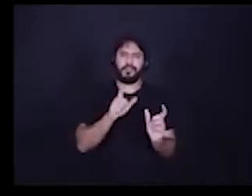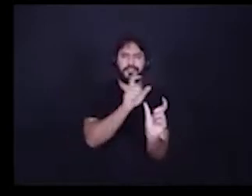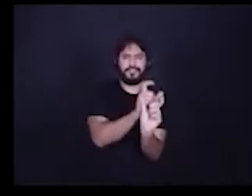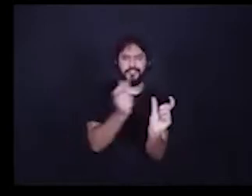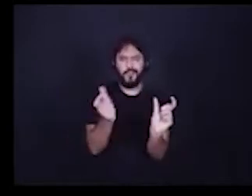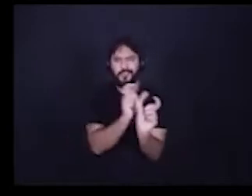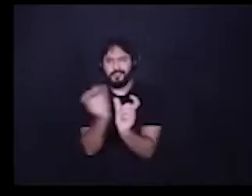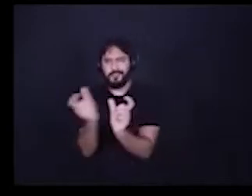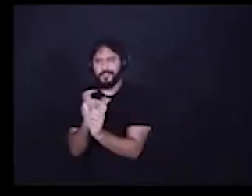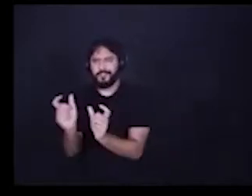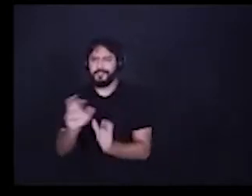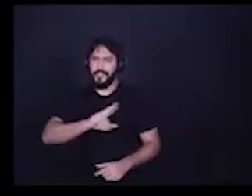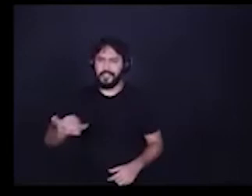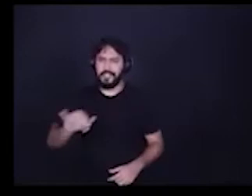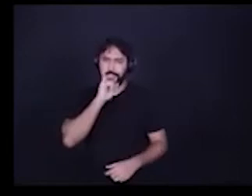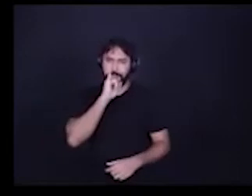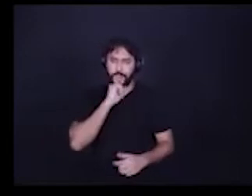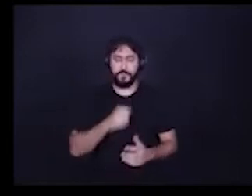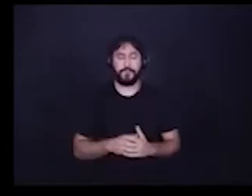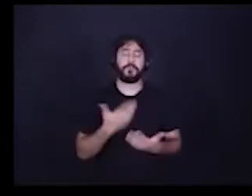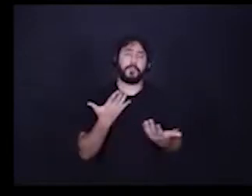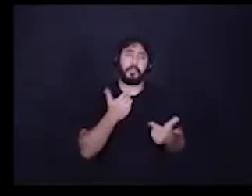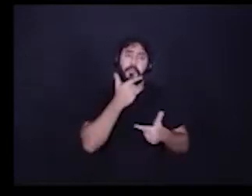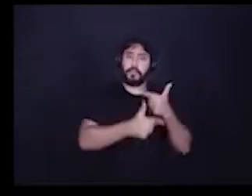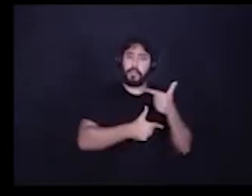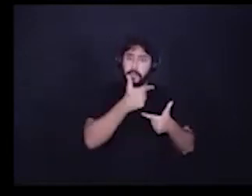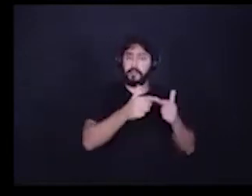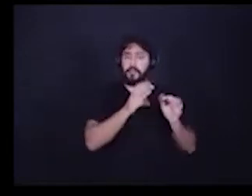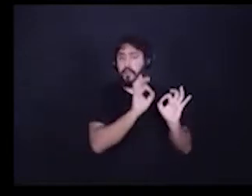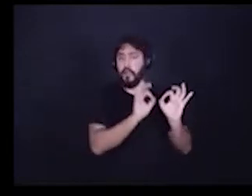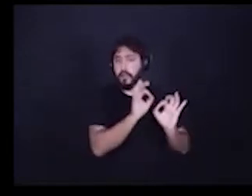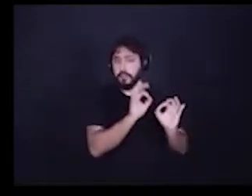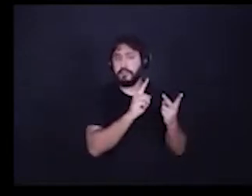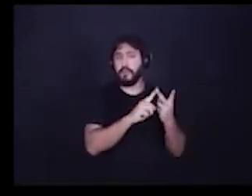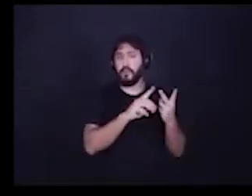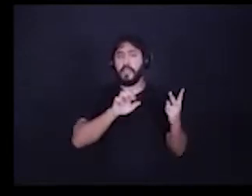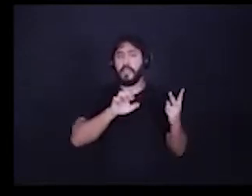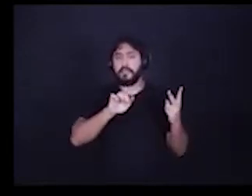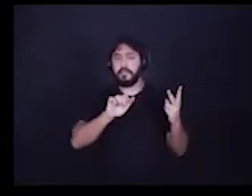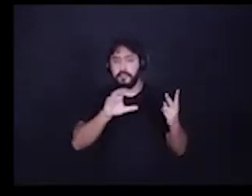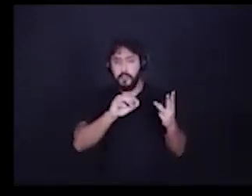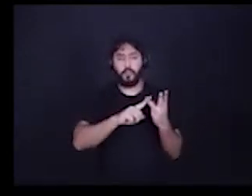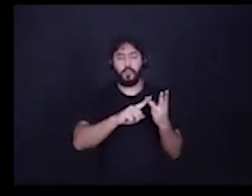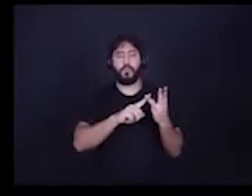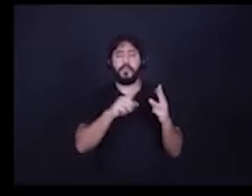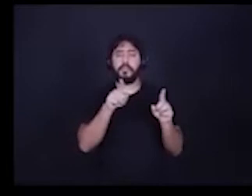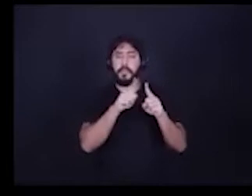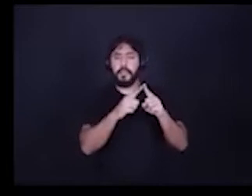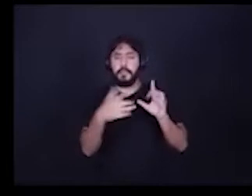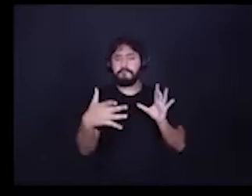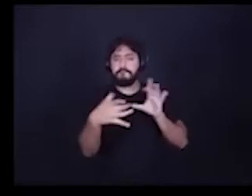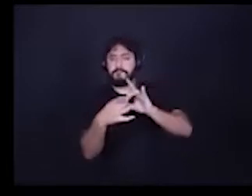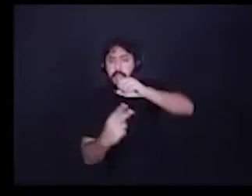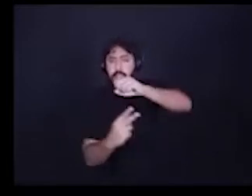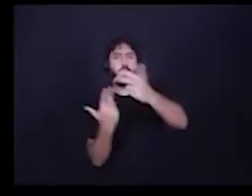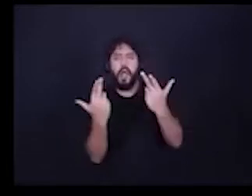entre. É falar sobre um trabalho que é de organização, que é de edição, que é de construção de pontes. São todos